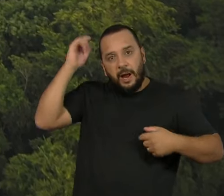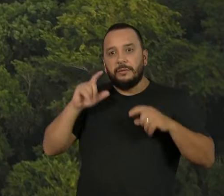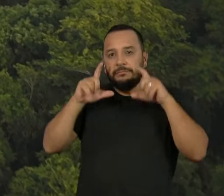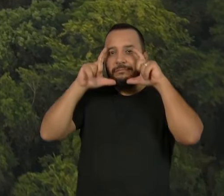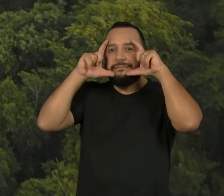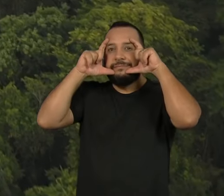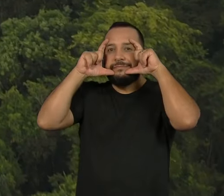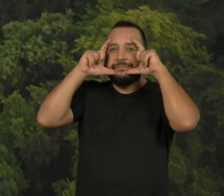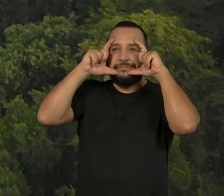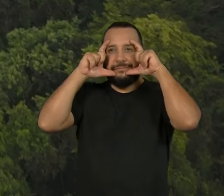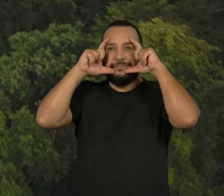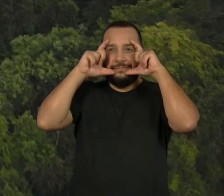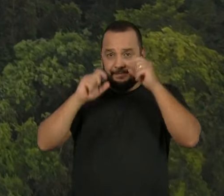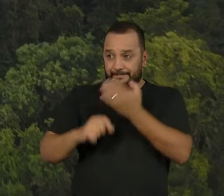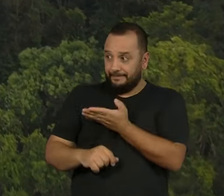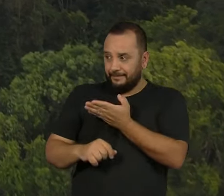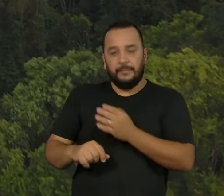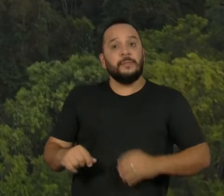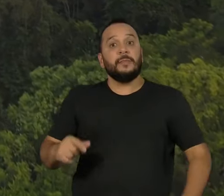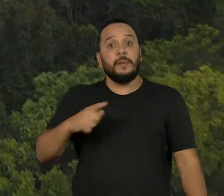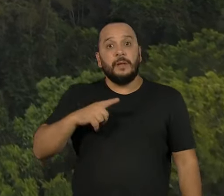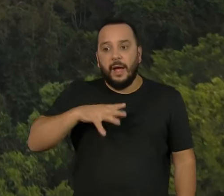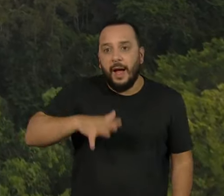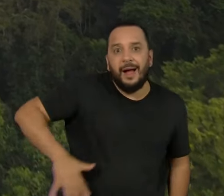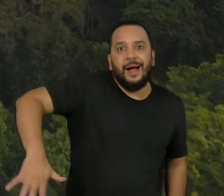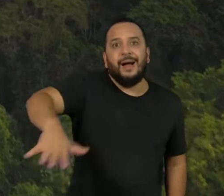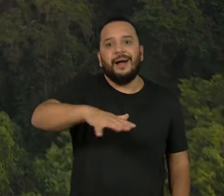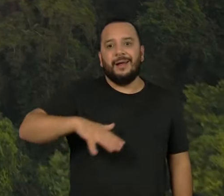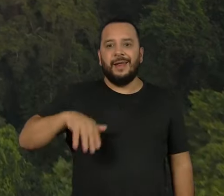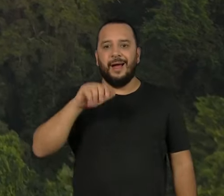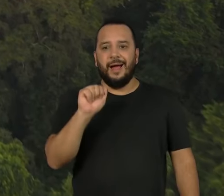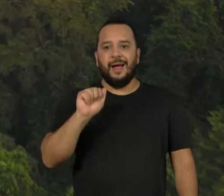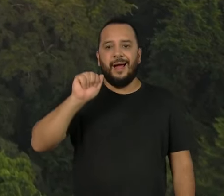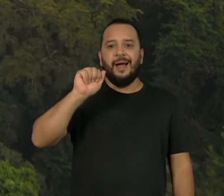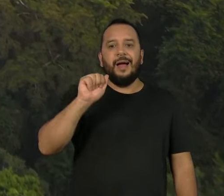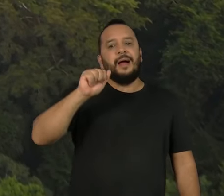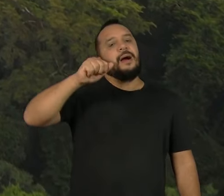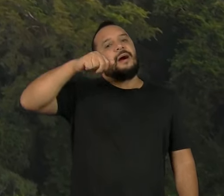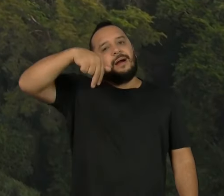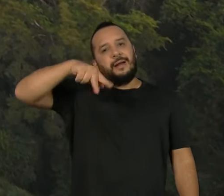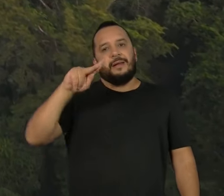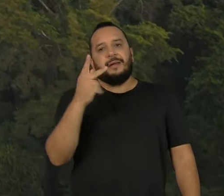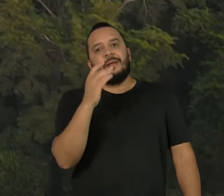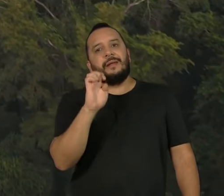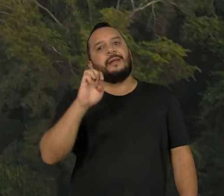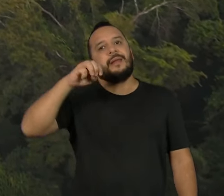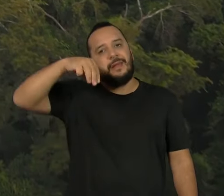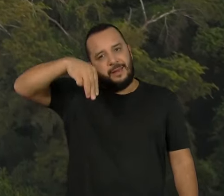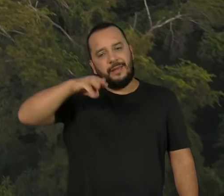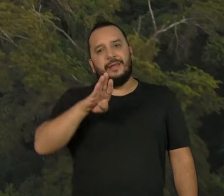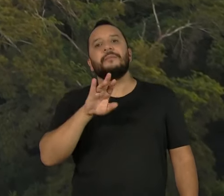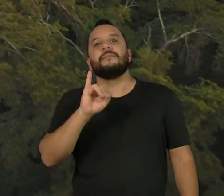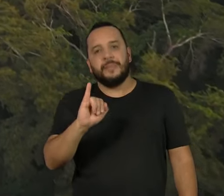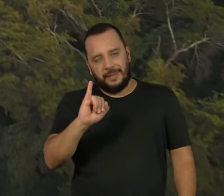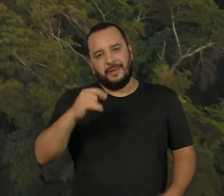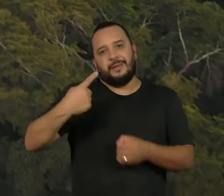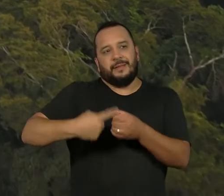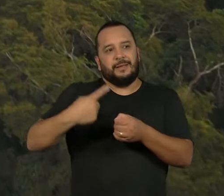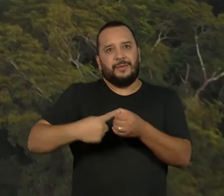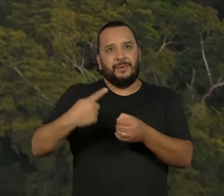Estação Ecológica Barreiro Rico, Anhembi, interior de São Paulo. Quase 300 hectares da Mata